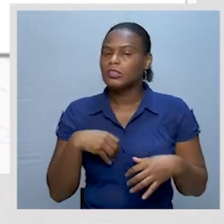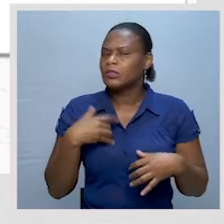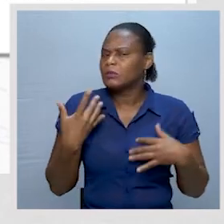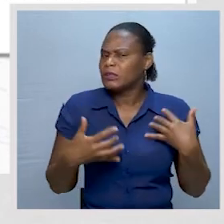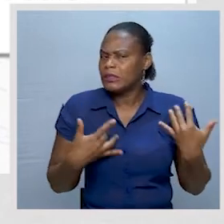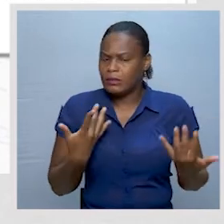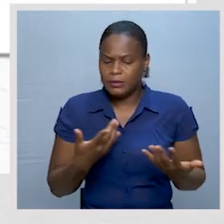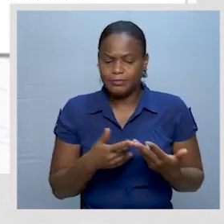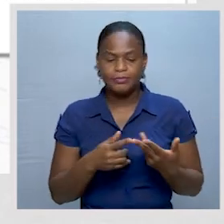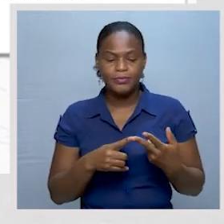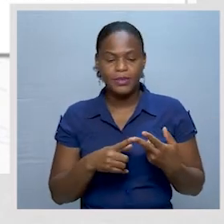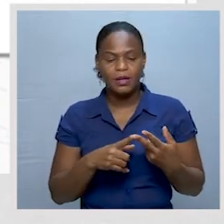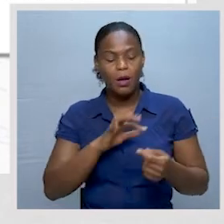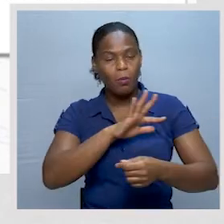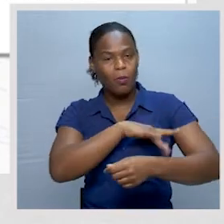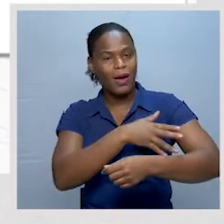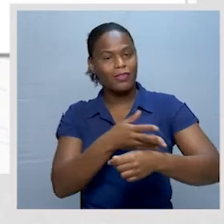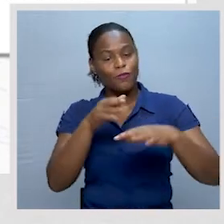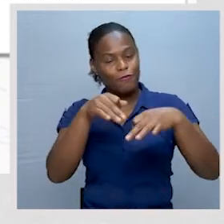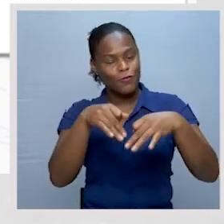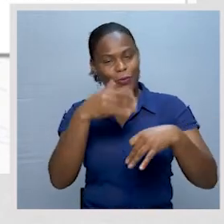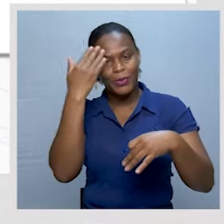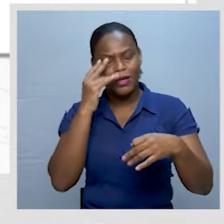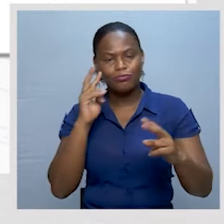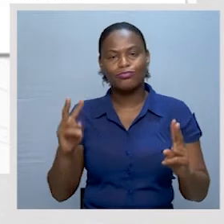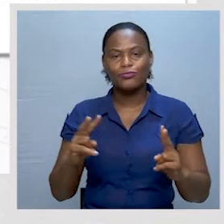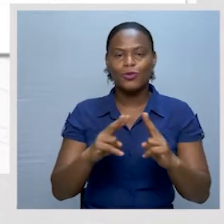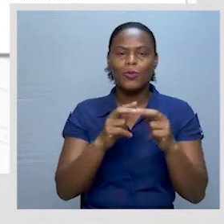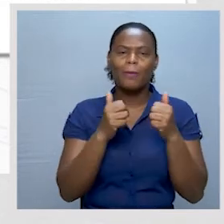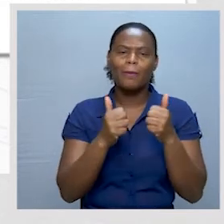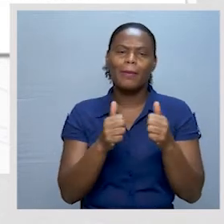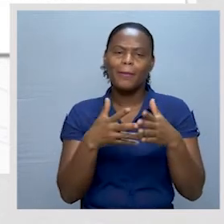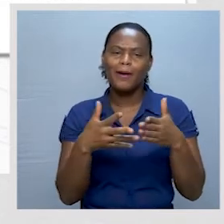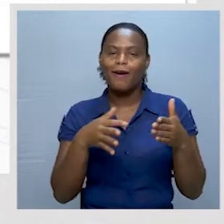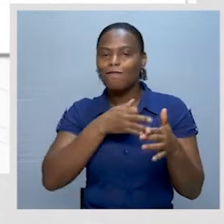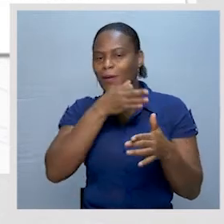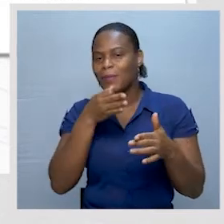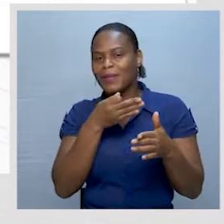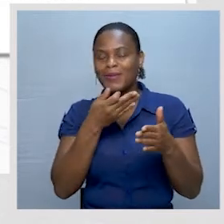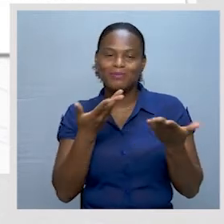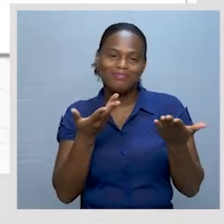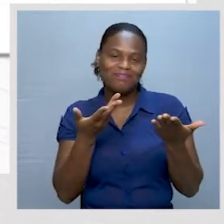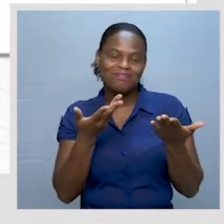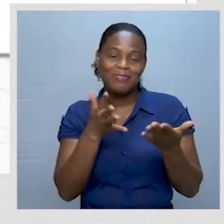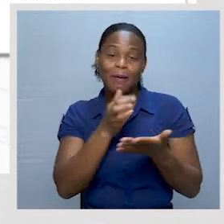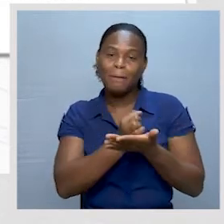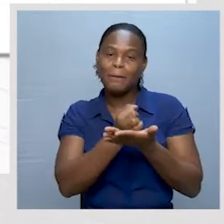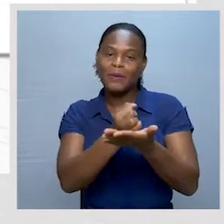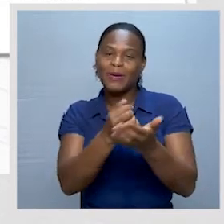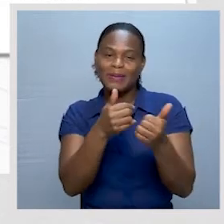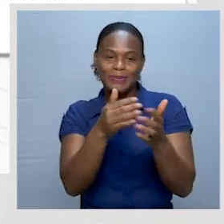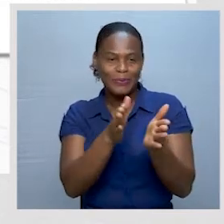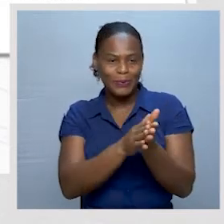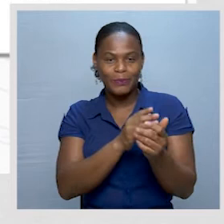cronista. Poética, ao final do dia vou de encontro ao meu bem maior, a família, o porto seguro, que apoia